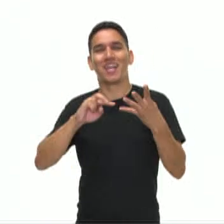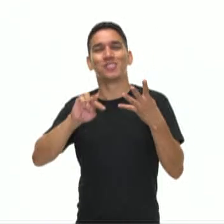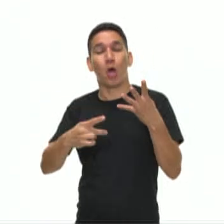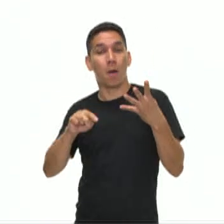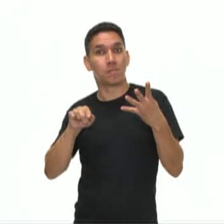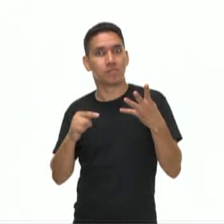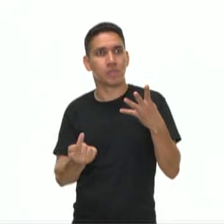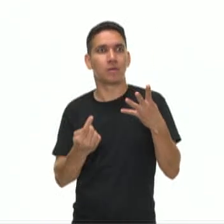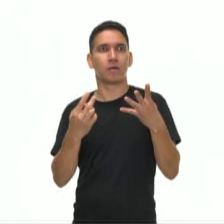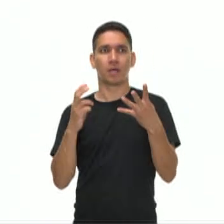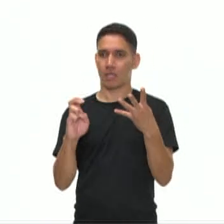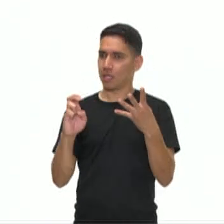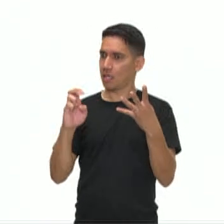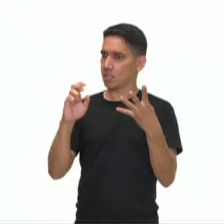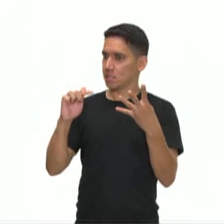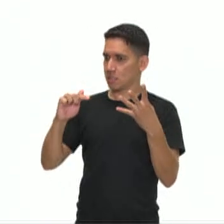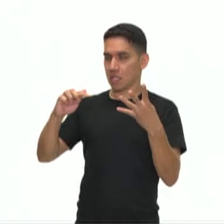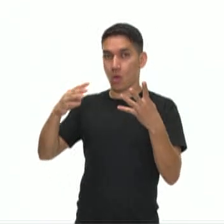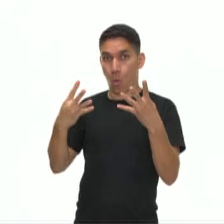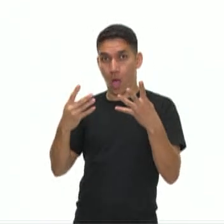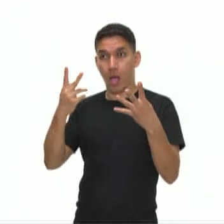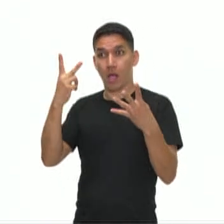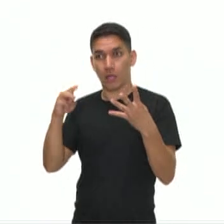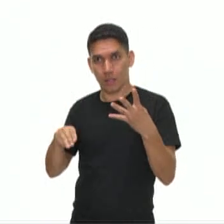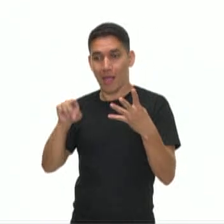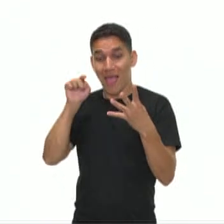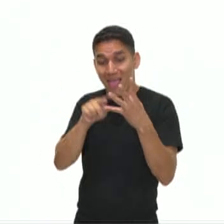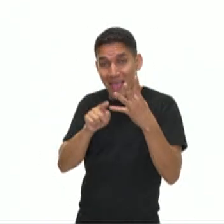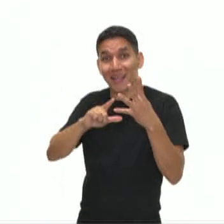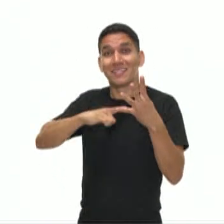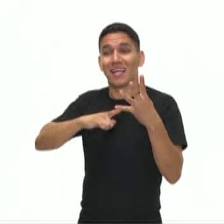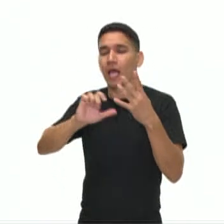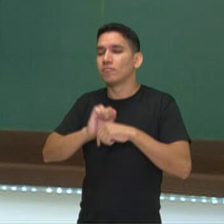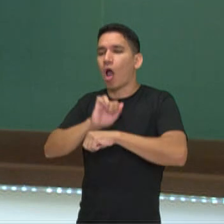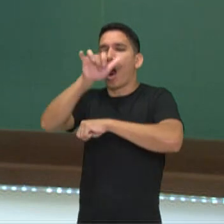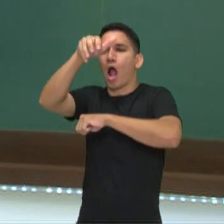2.574 quilômetros. É nesse rio que tem as Cataratas